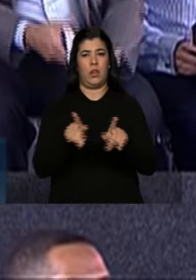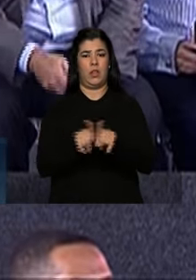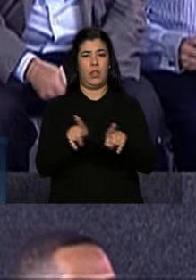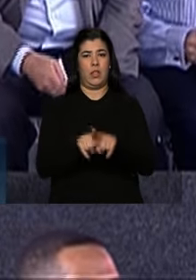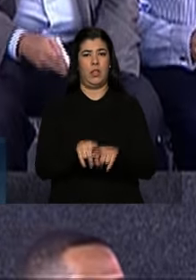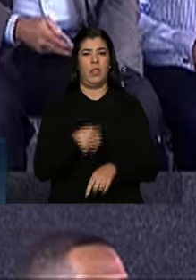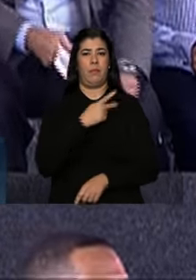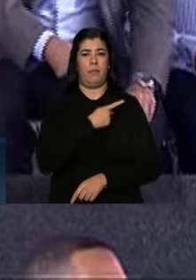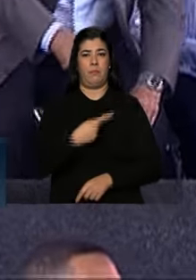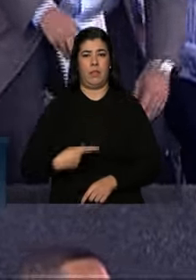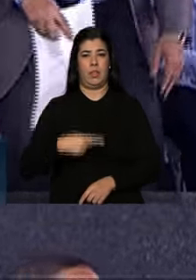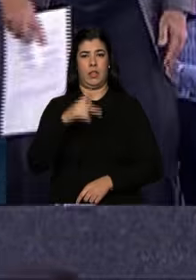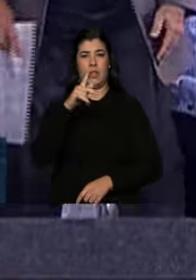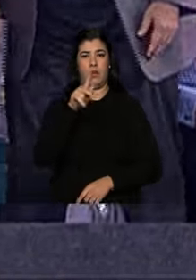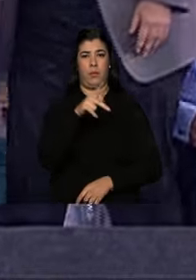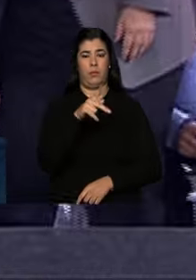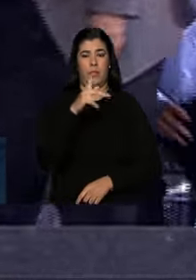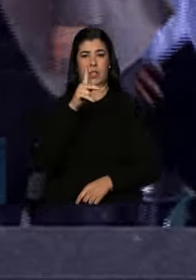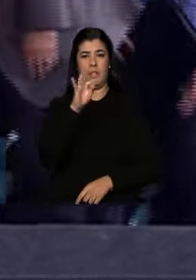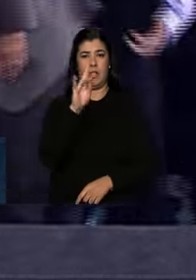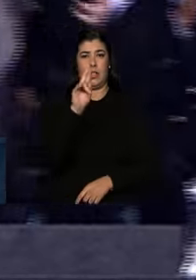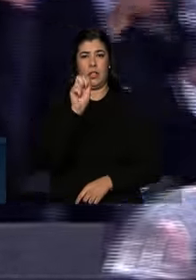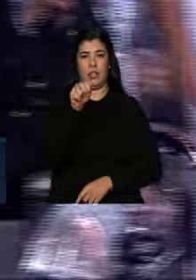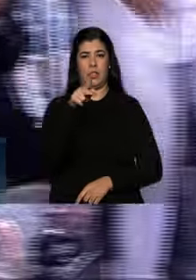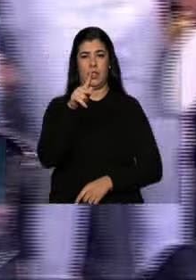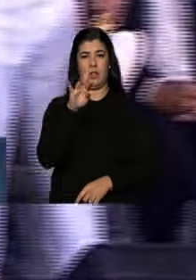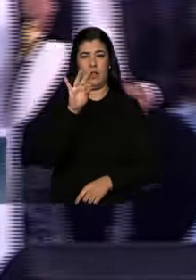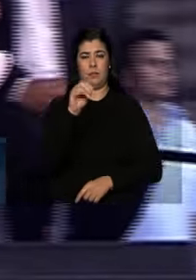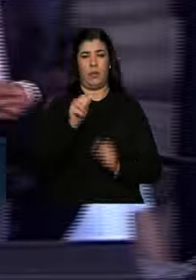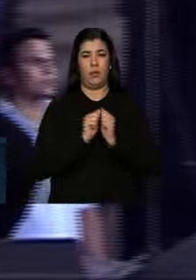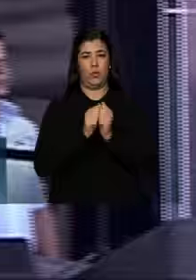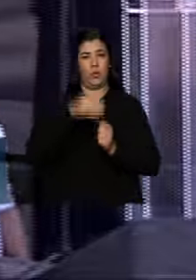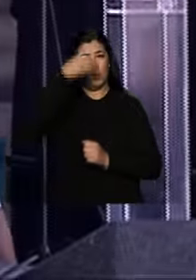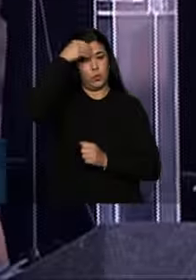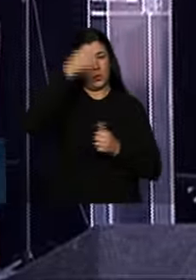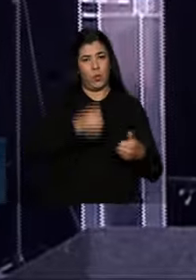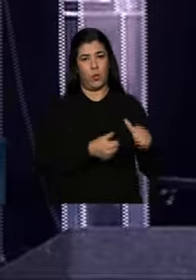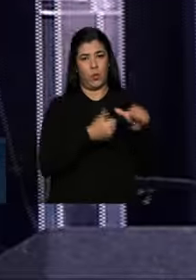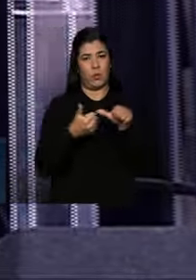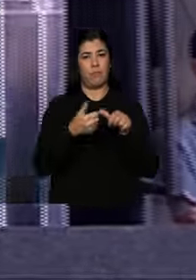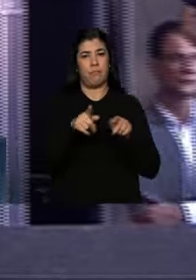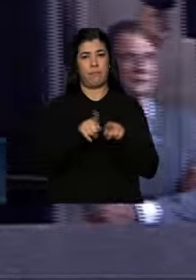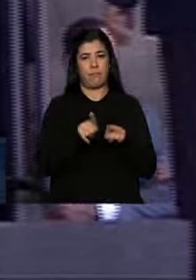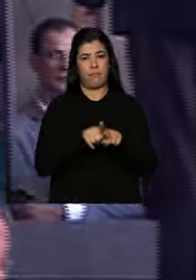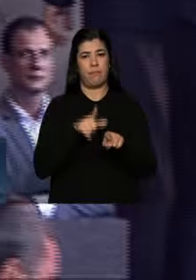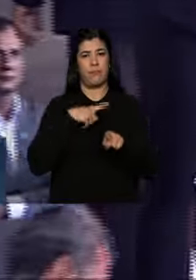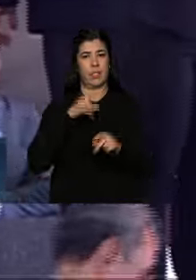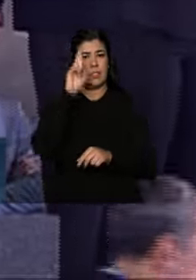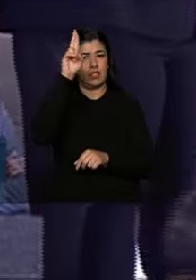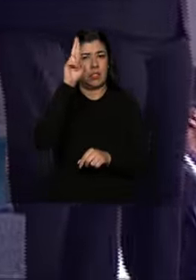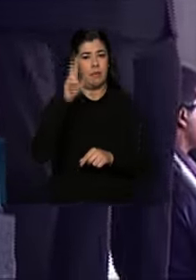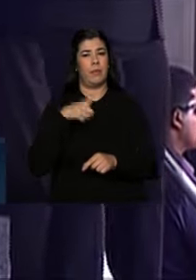Cláudia Malvares, madrinha do navio Marcílio Dias, até a plataforma de batismo.